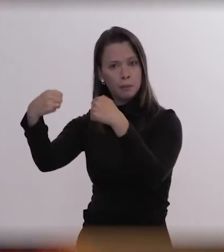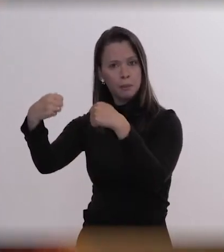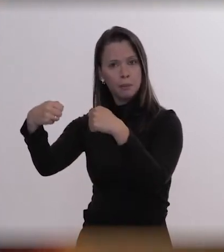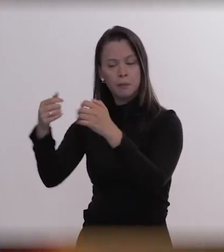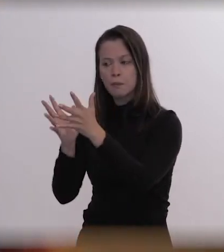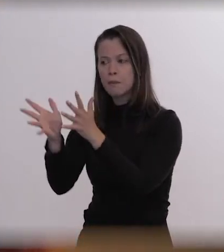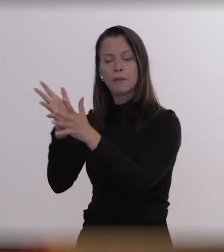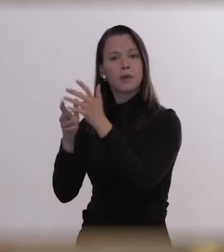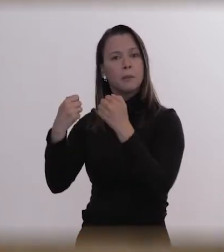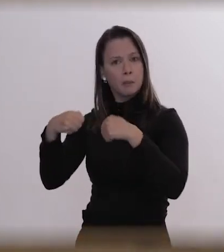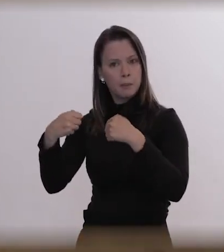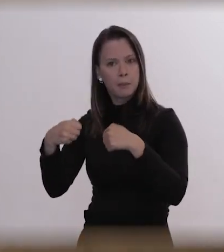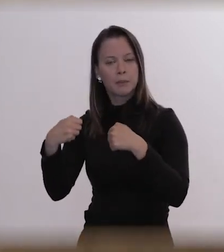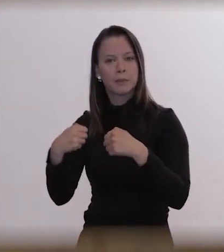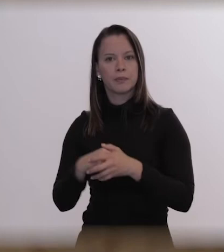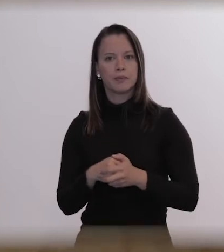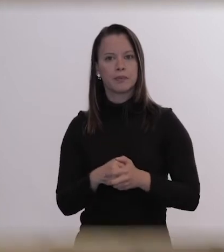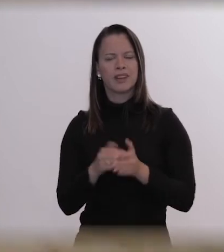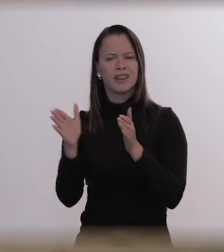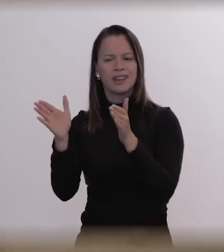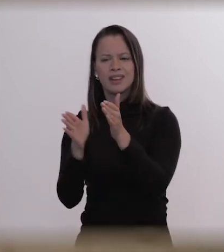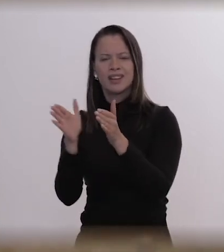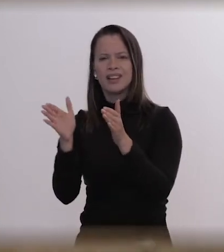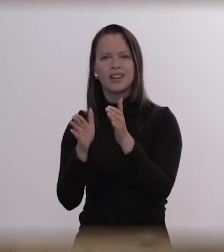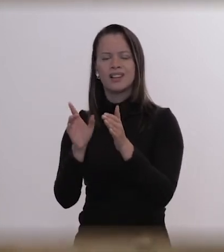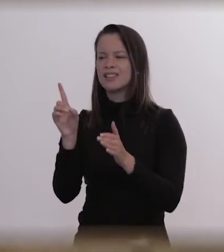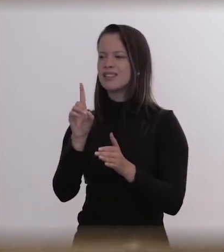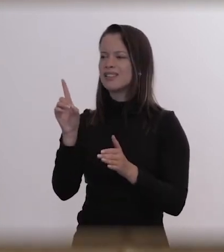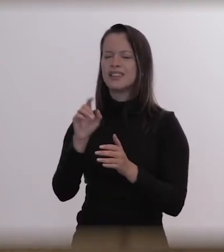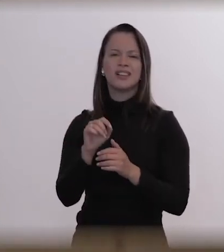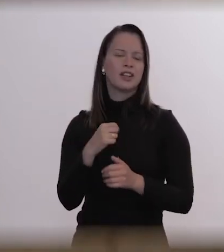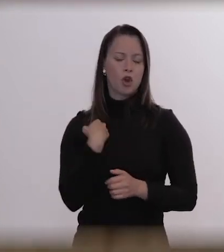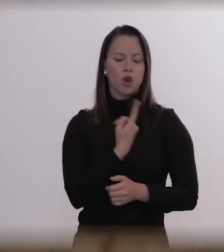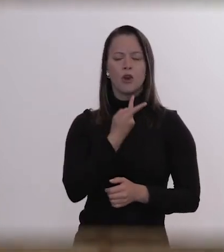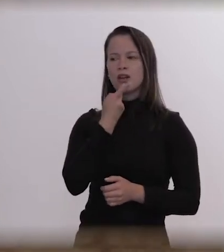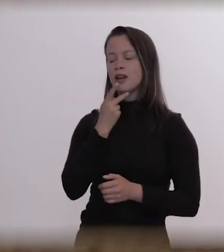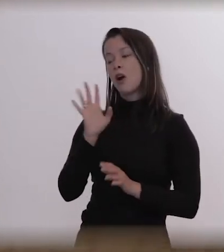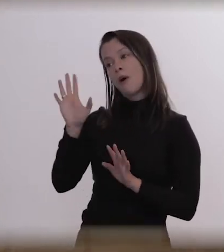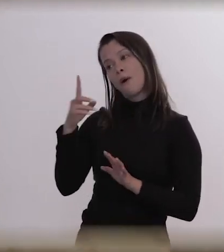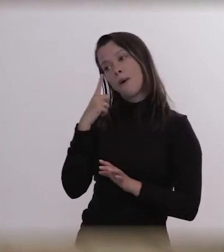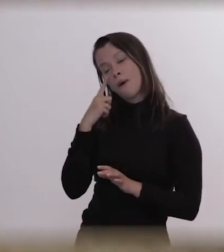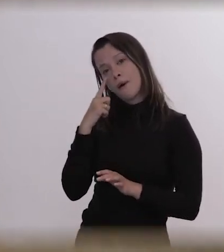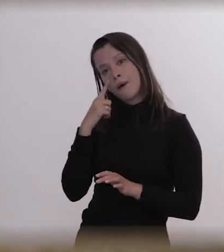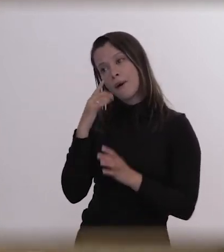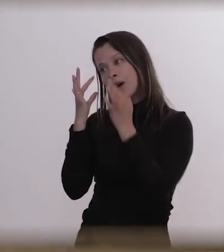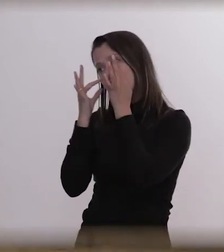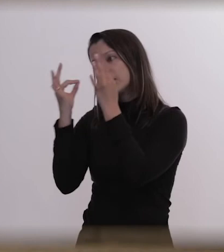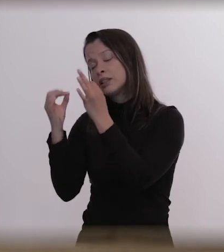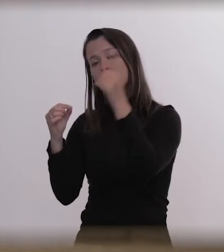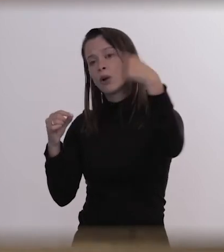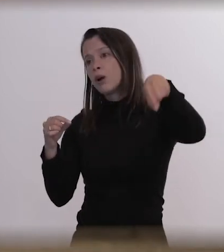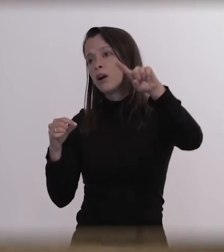necessitando. Ela não precisa naquele momento de uma fala, olha, se você prestar atenção tem gente